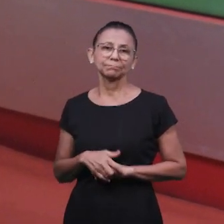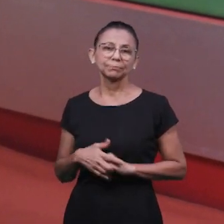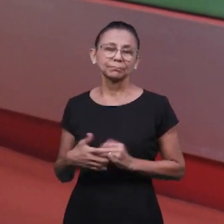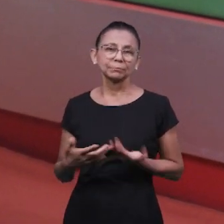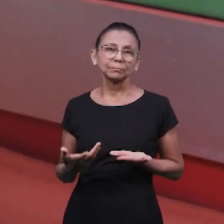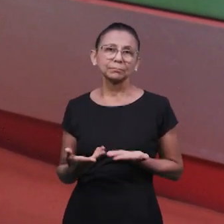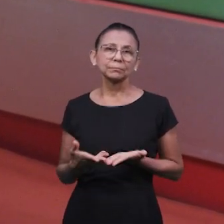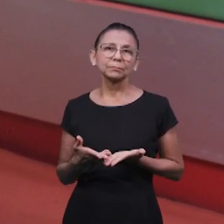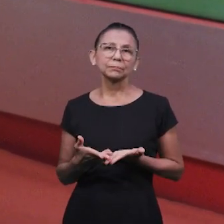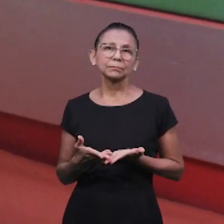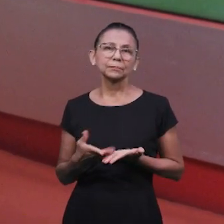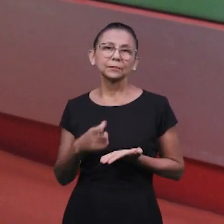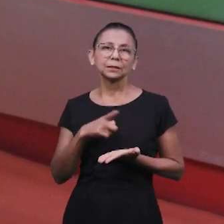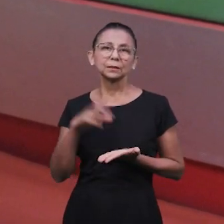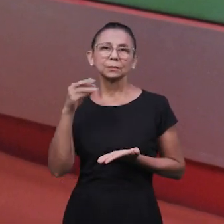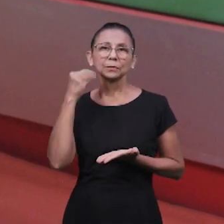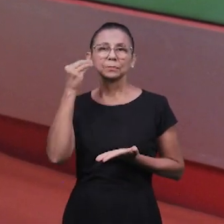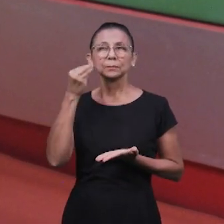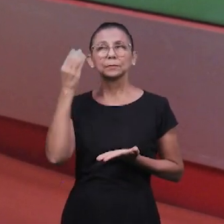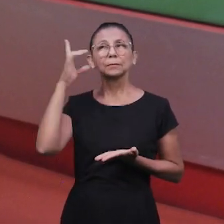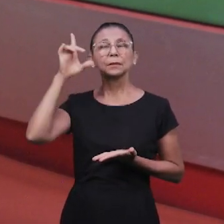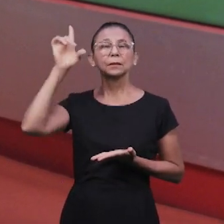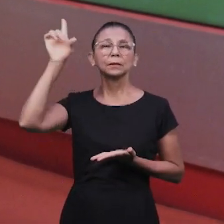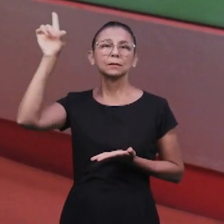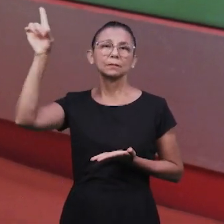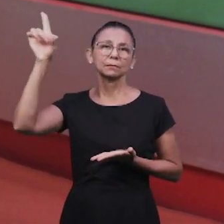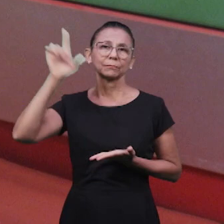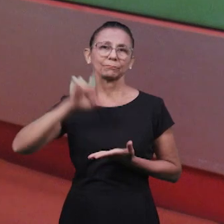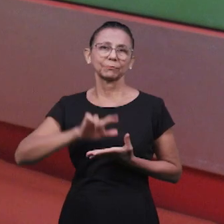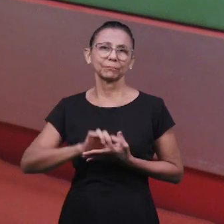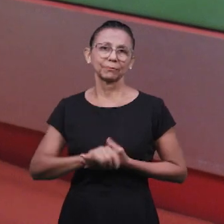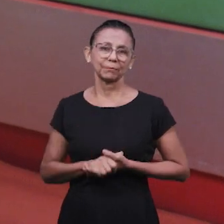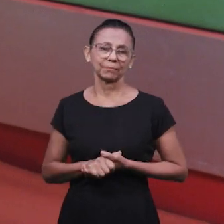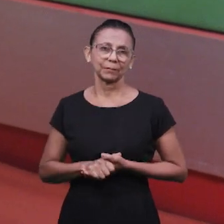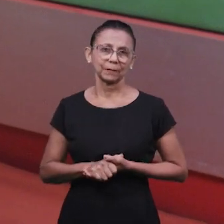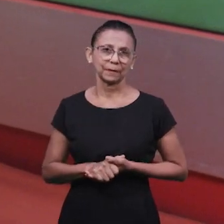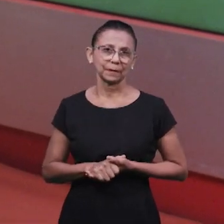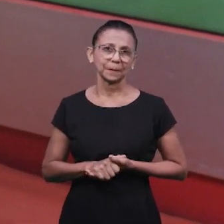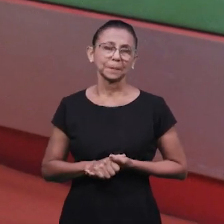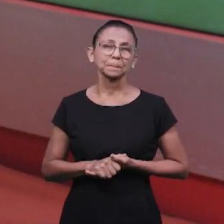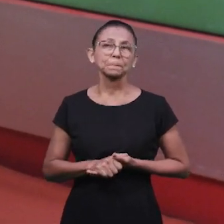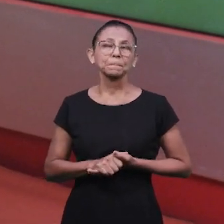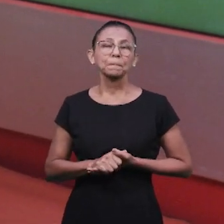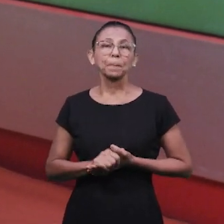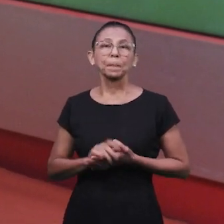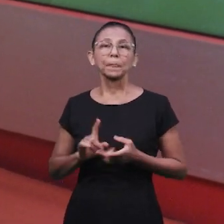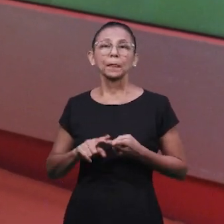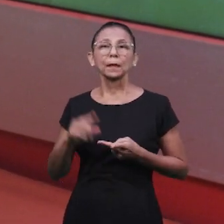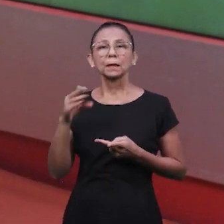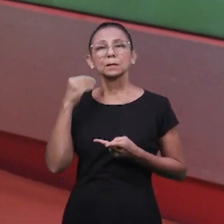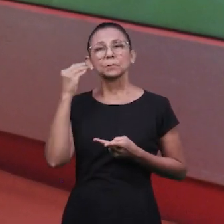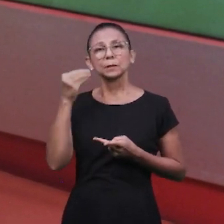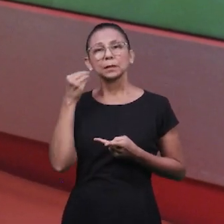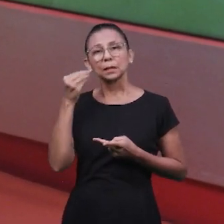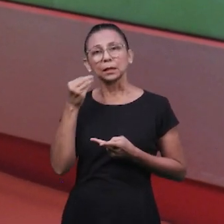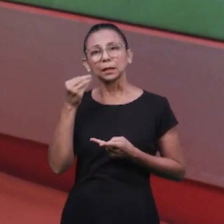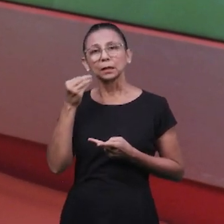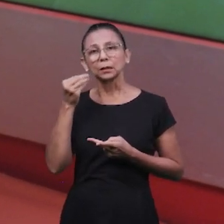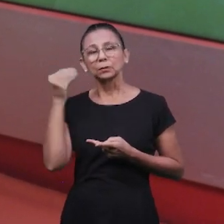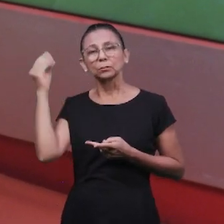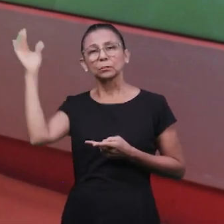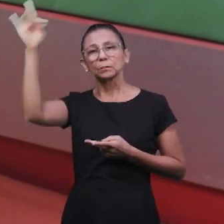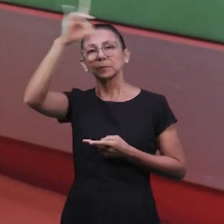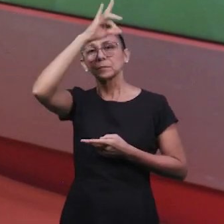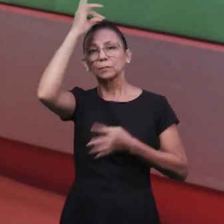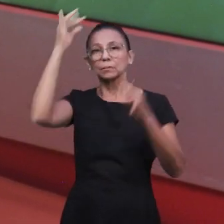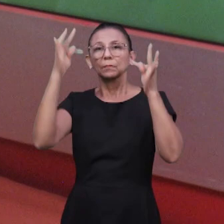emana de uma experiência com Deus, daquilo que o Espírito Santo